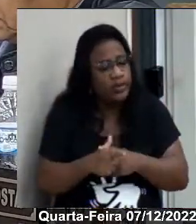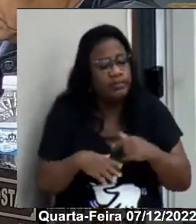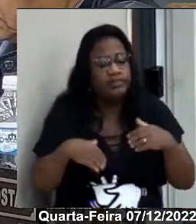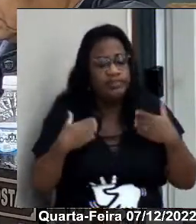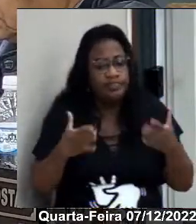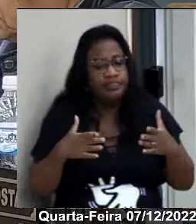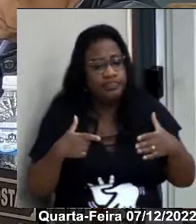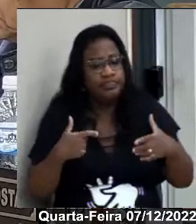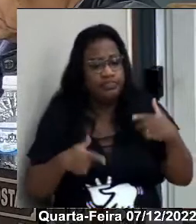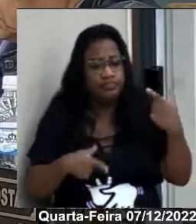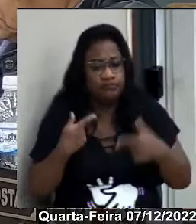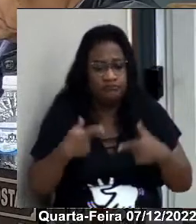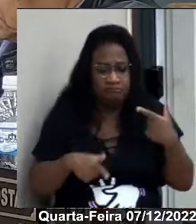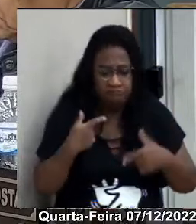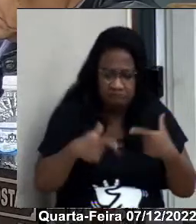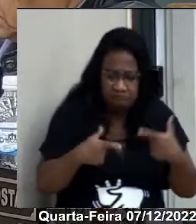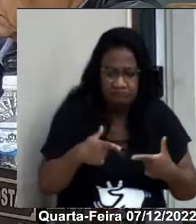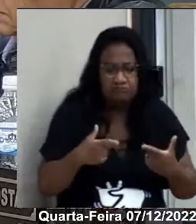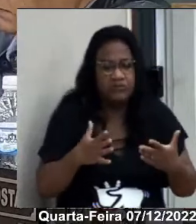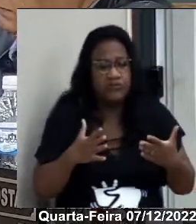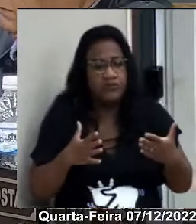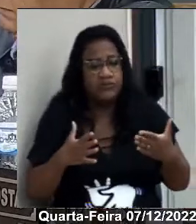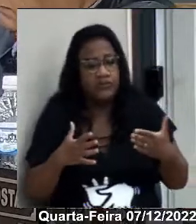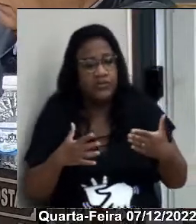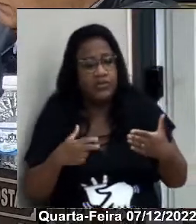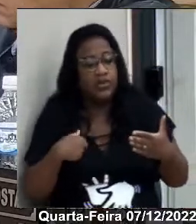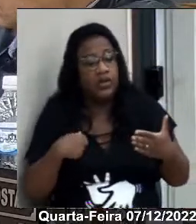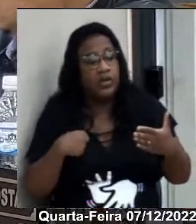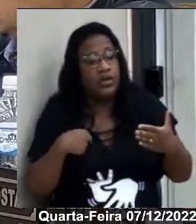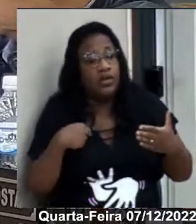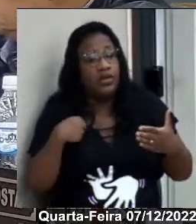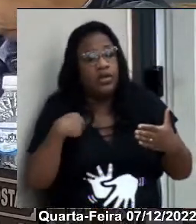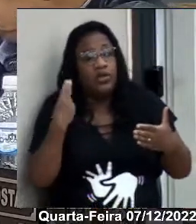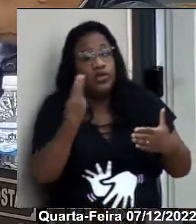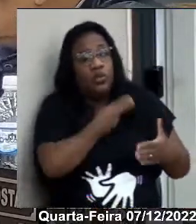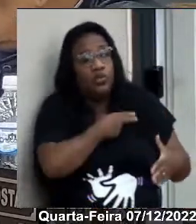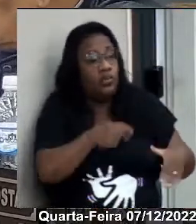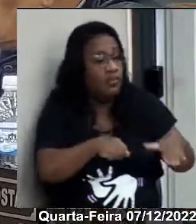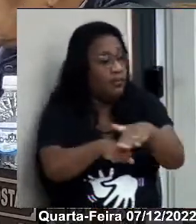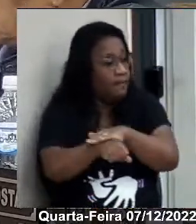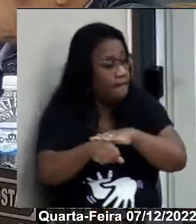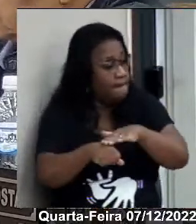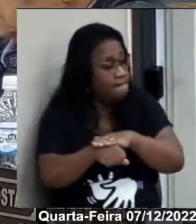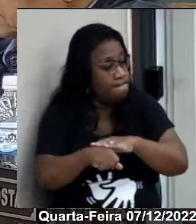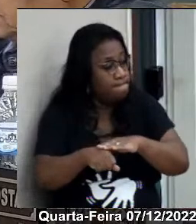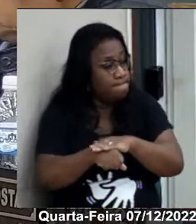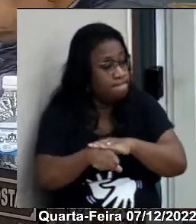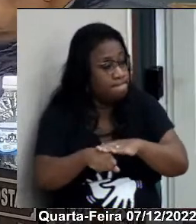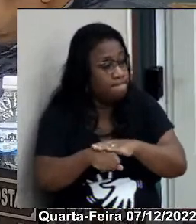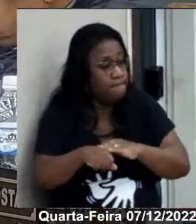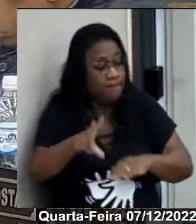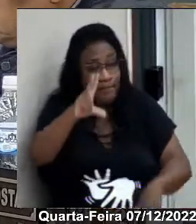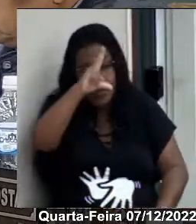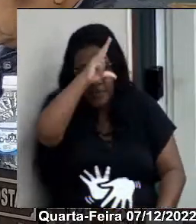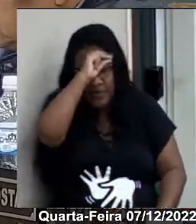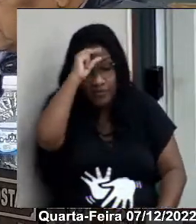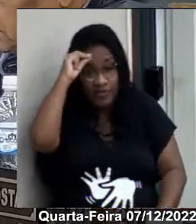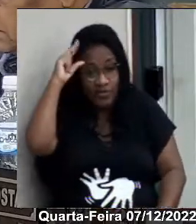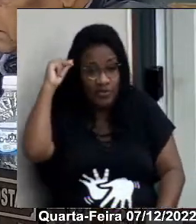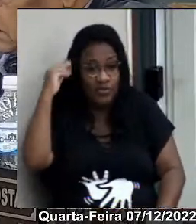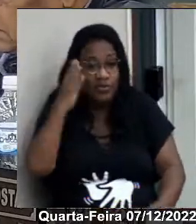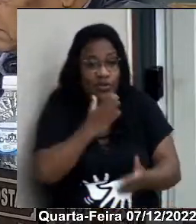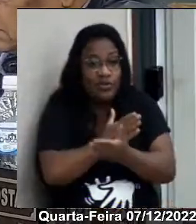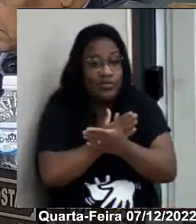muita briga do sindicato, dos servidores, a gente fazendo esse debate aqui na Câmara, olha que interessante, a prefeitura